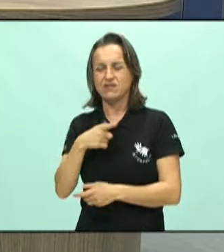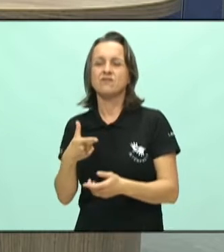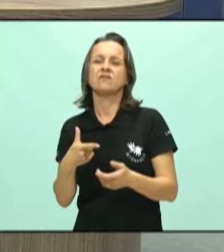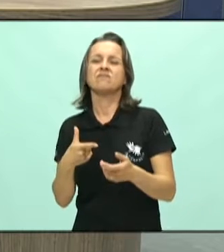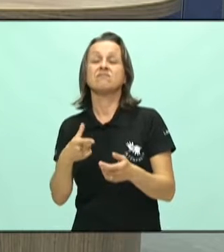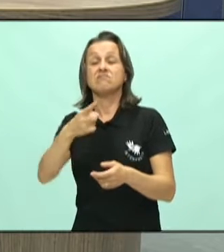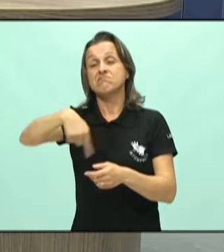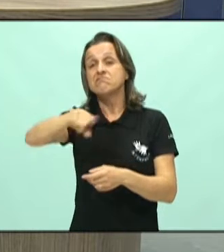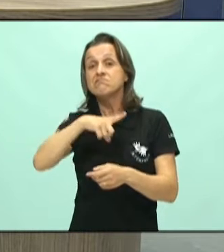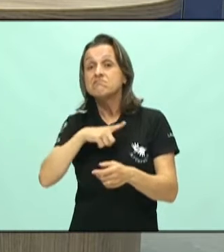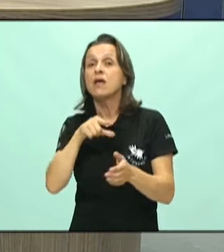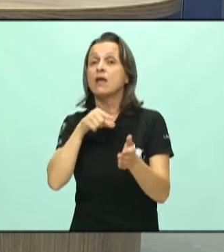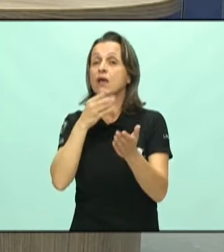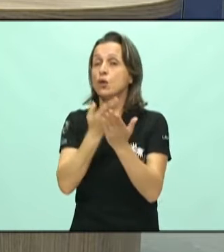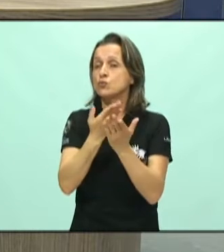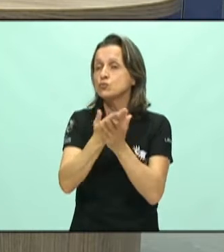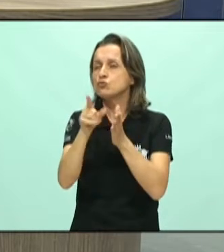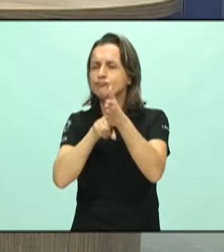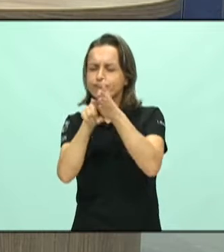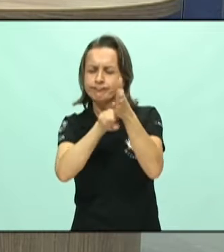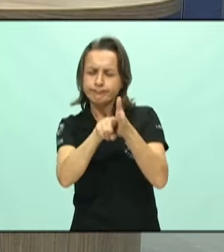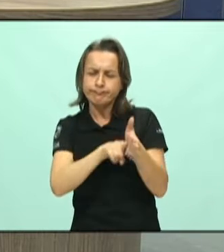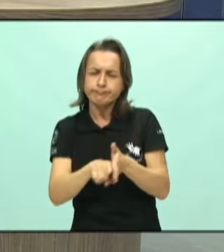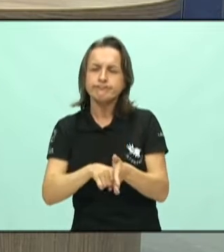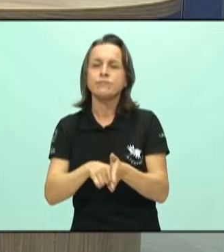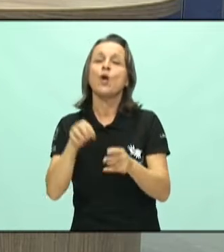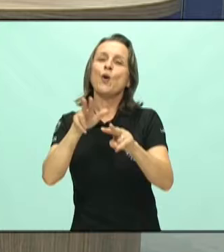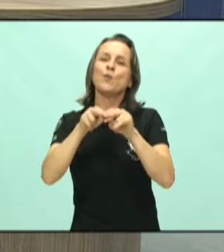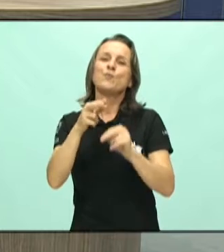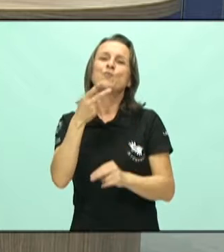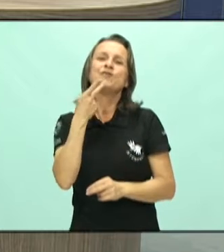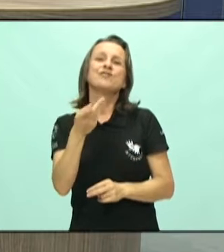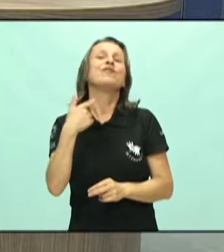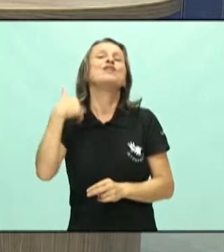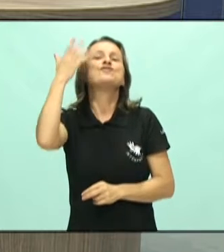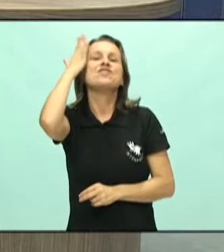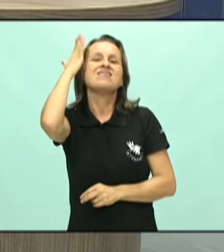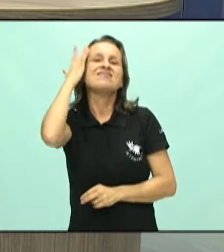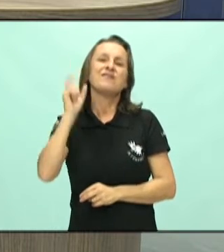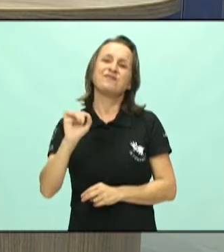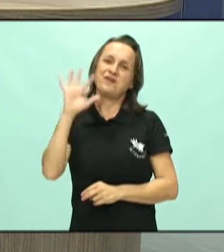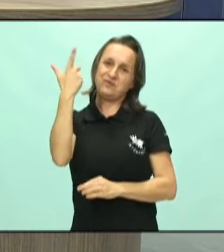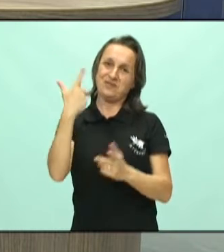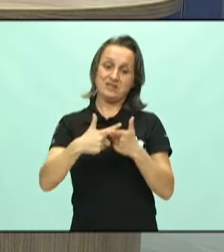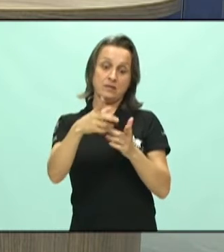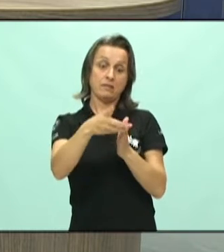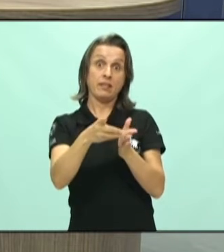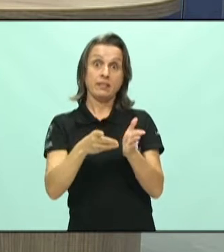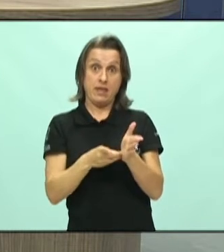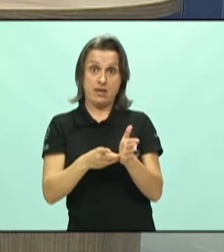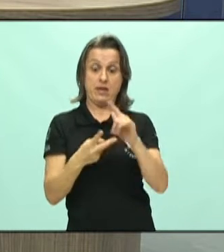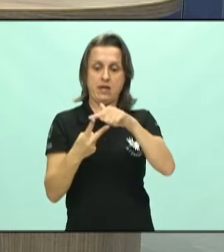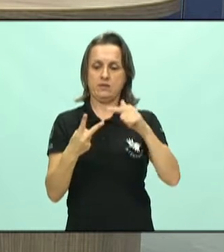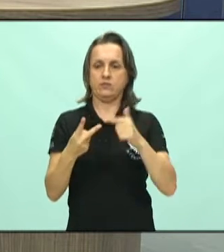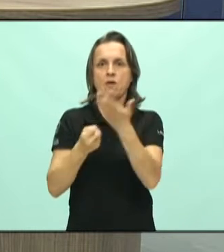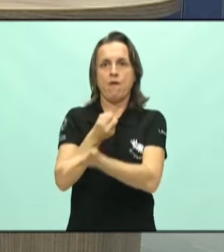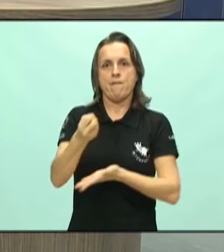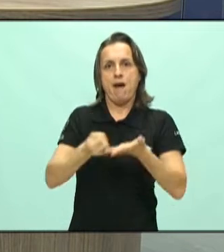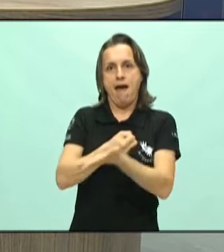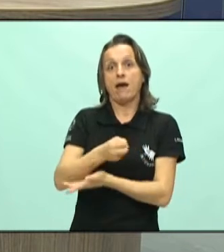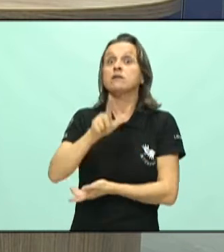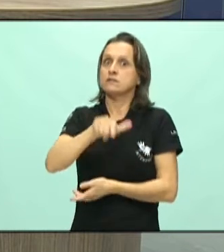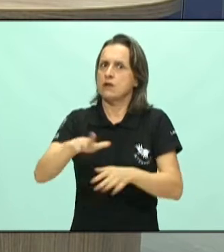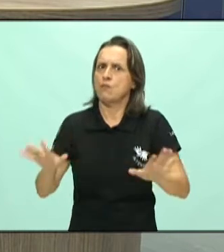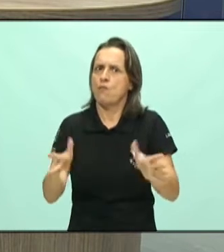feitos levantamentos de acordo com, por isso que eu digo, a gente já sabe o que vai acontecer, porque os decretos que nós temos como base, que é o que